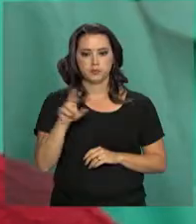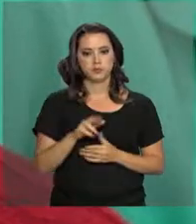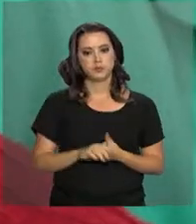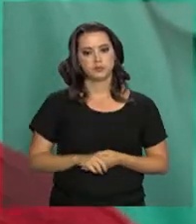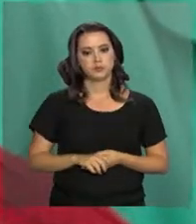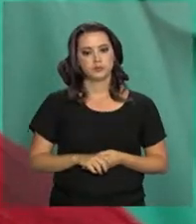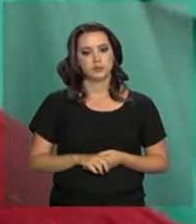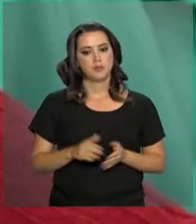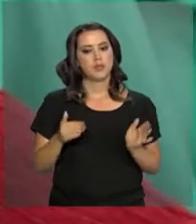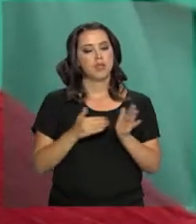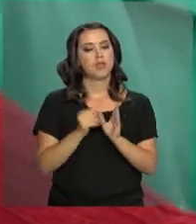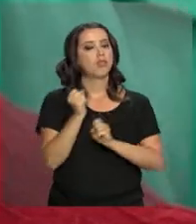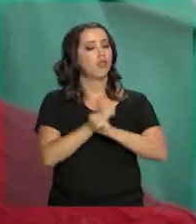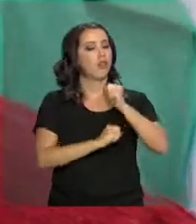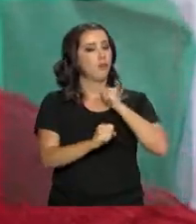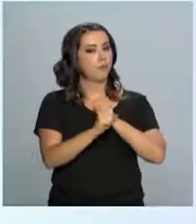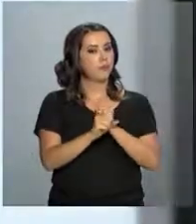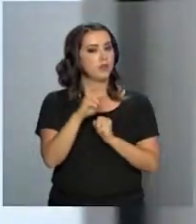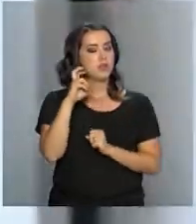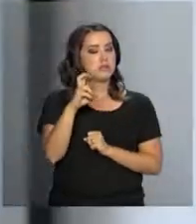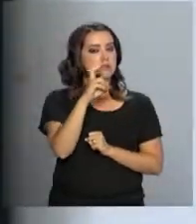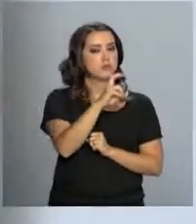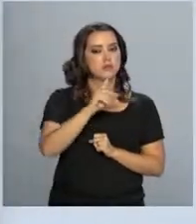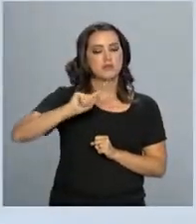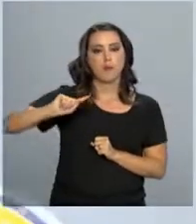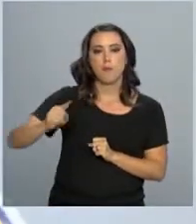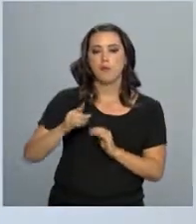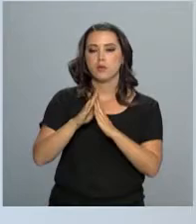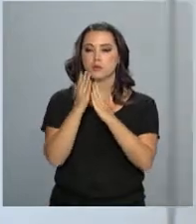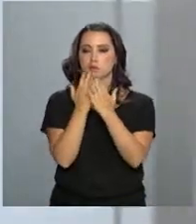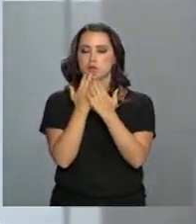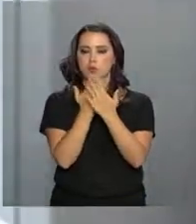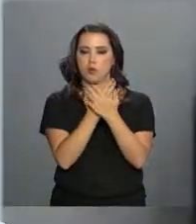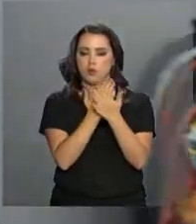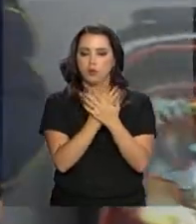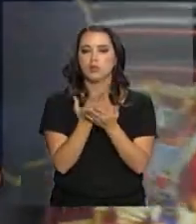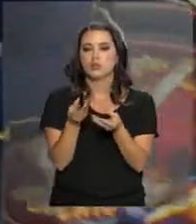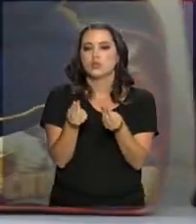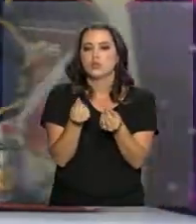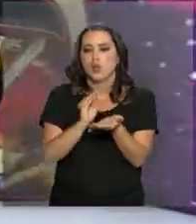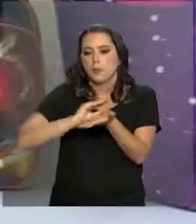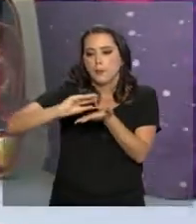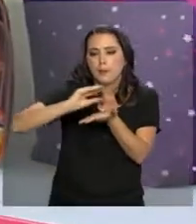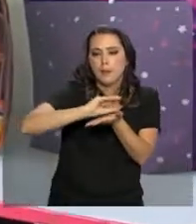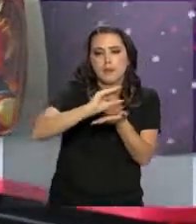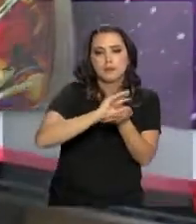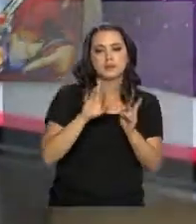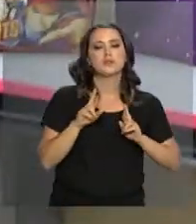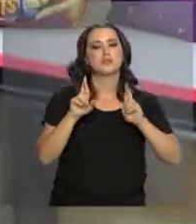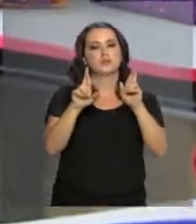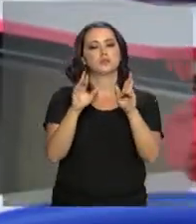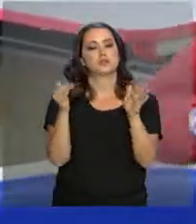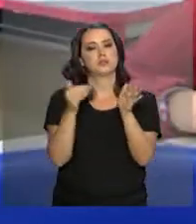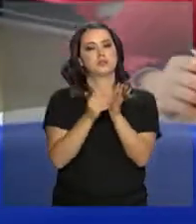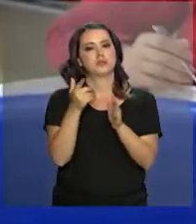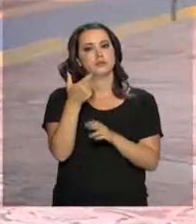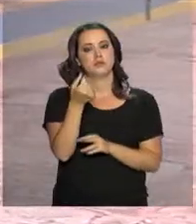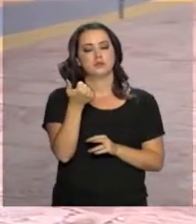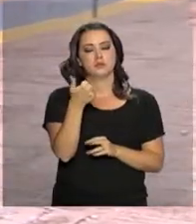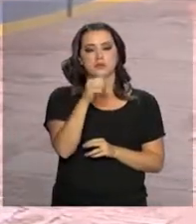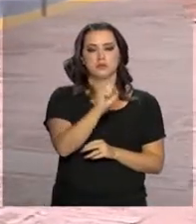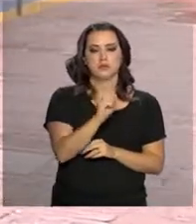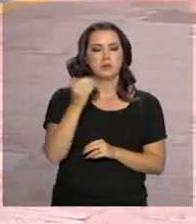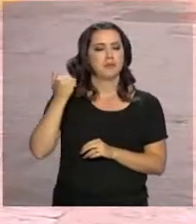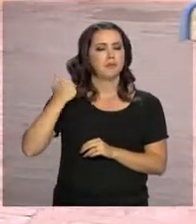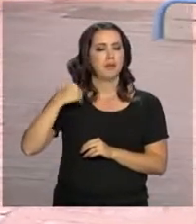obras. Até o ano passado, 55 mil escolas receberam os recursos. A expectativa é que em 2018, mais